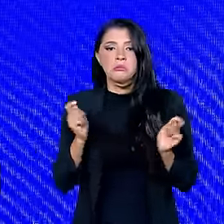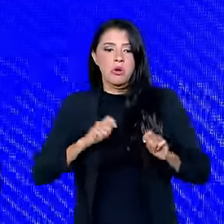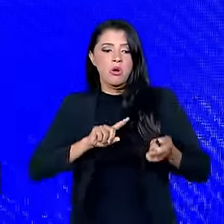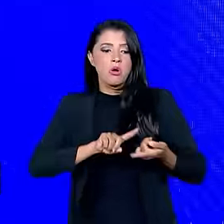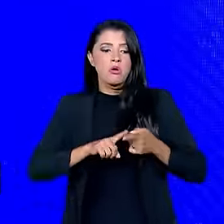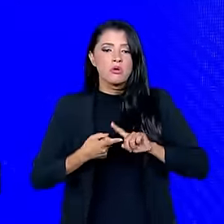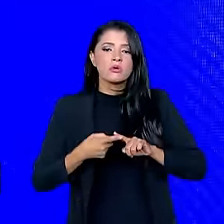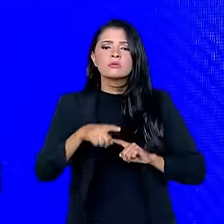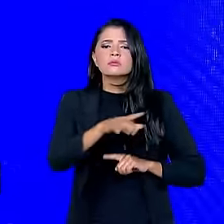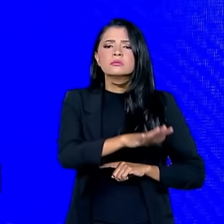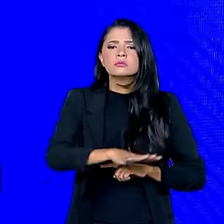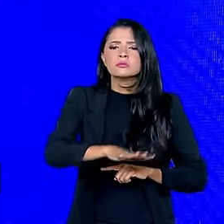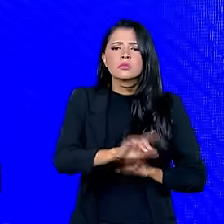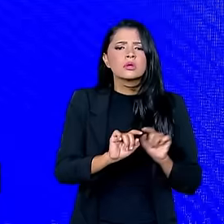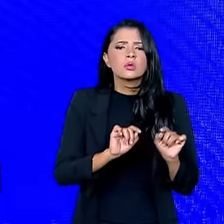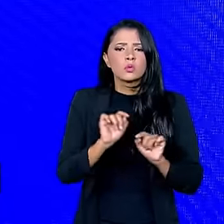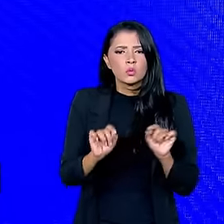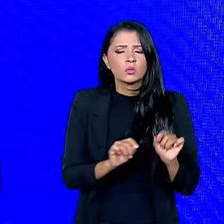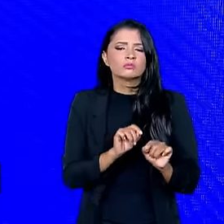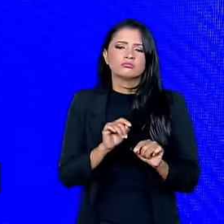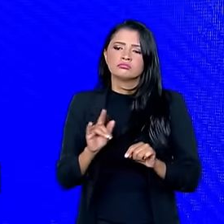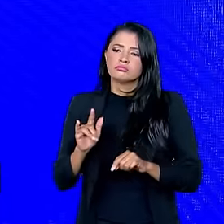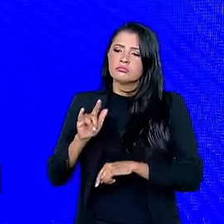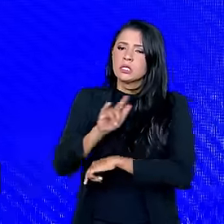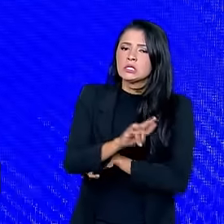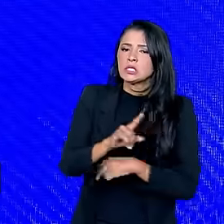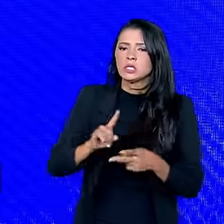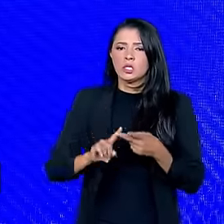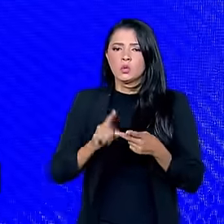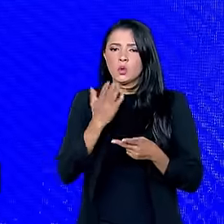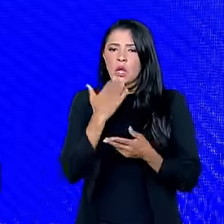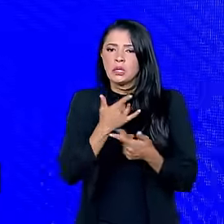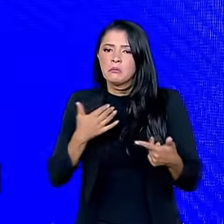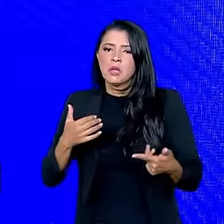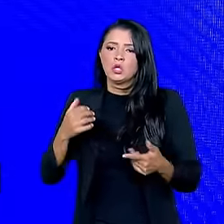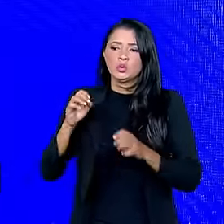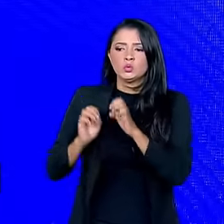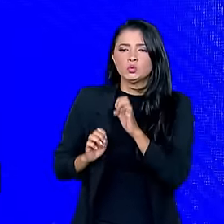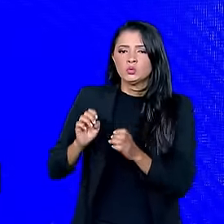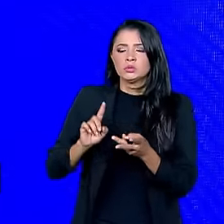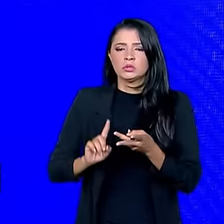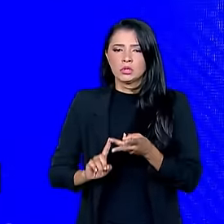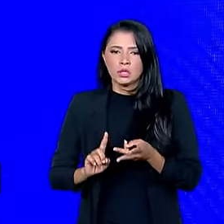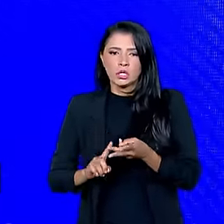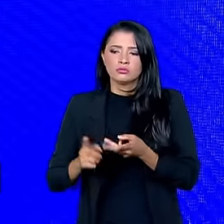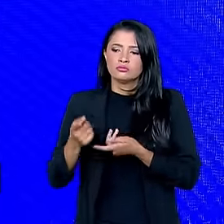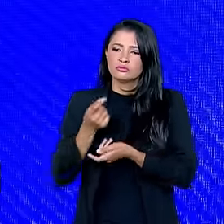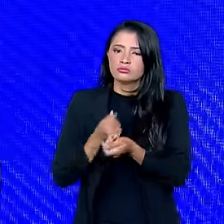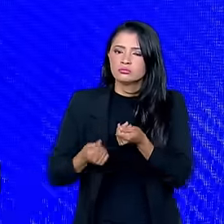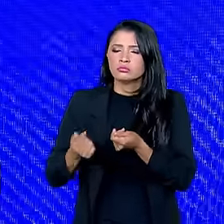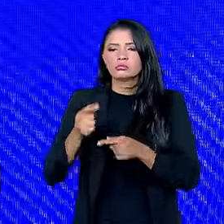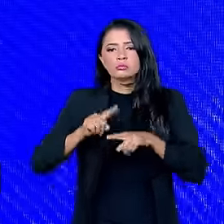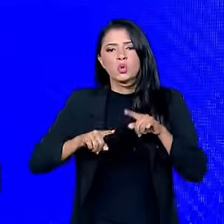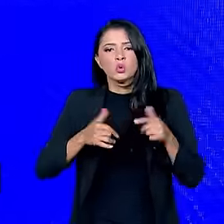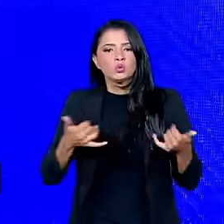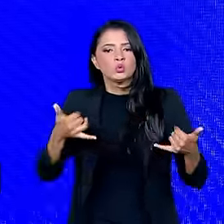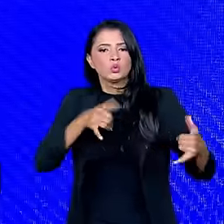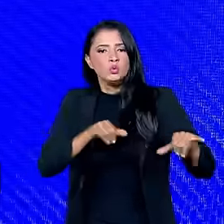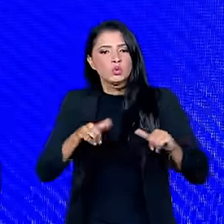nas áreas que vai da aviação, alimentos processados, finanças, produtos químicos,